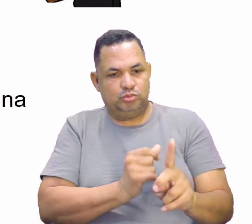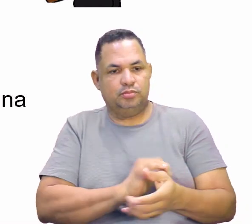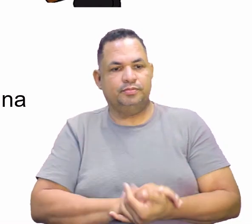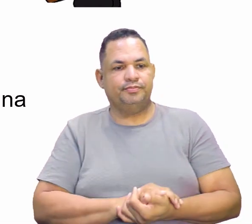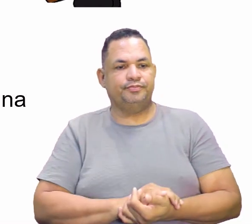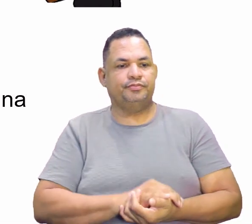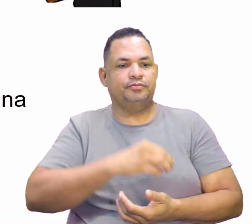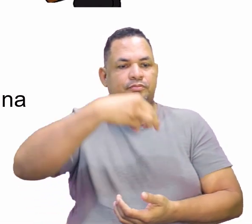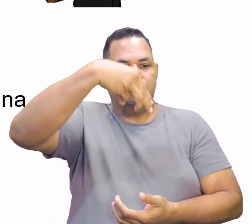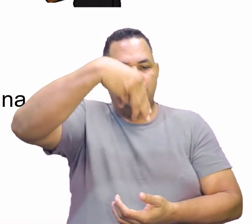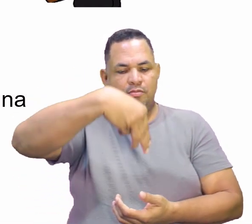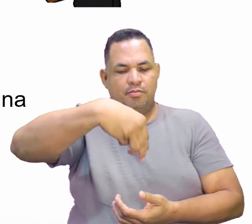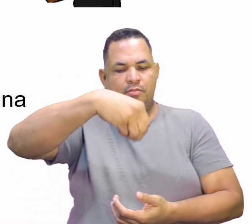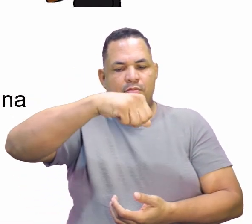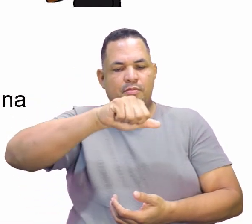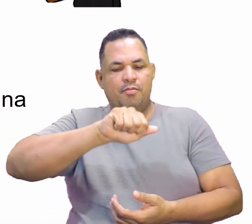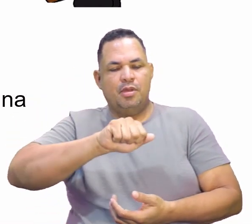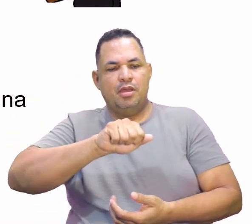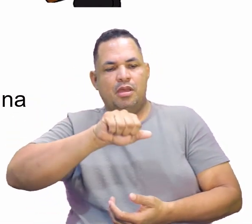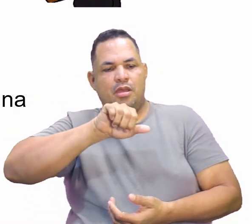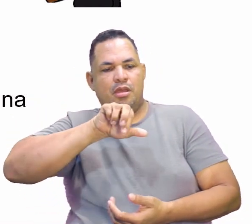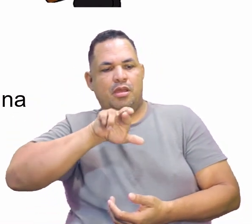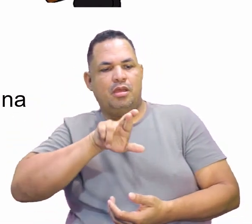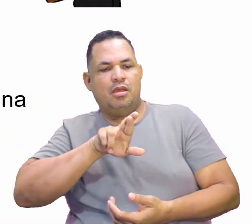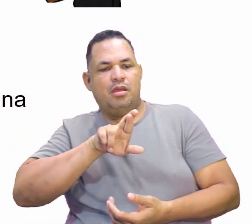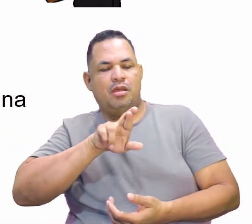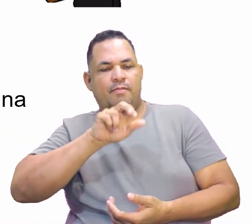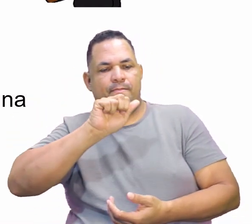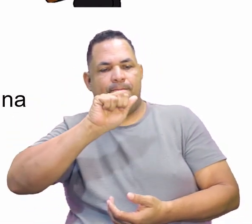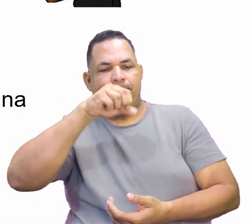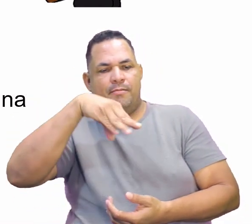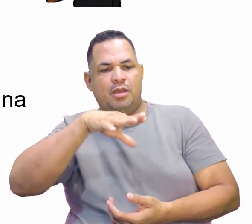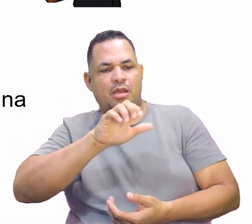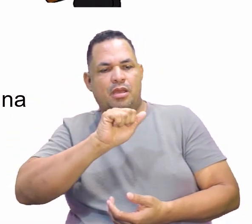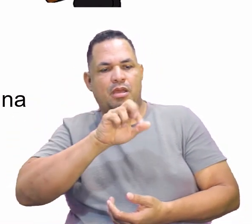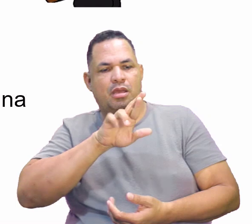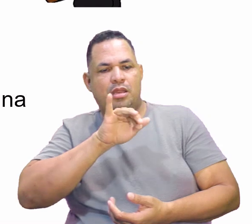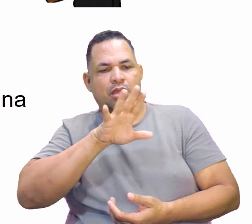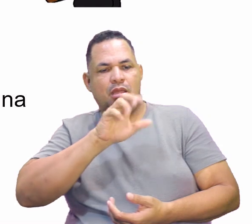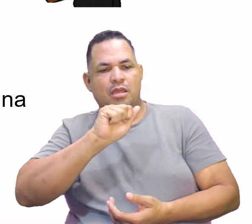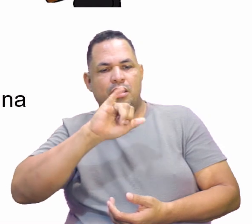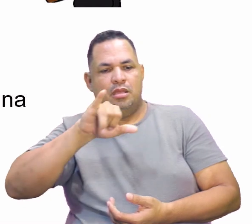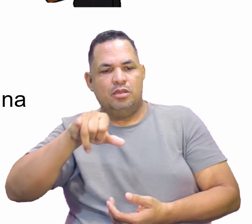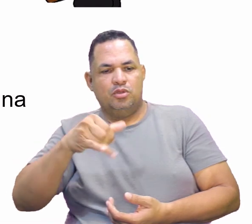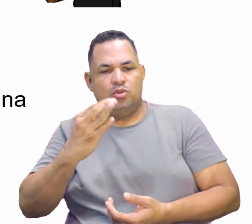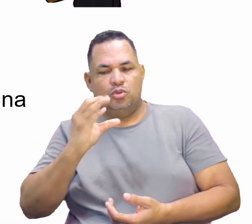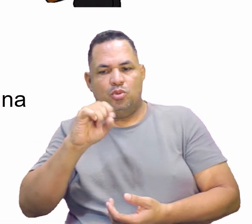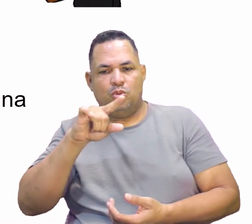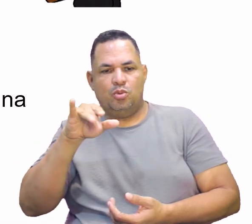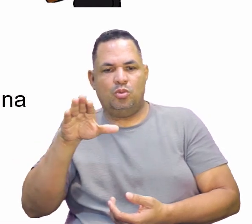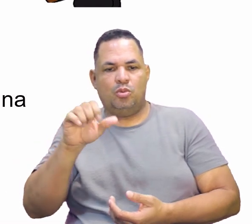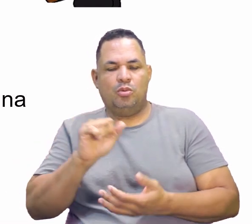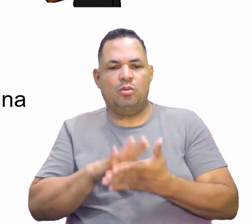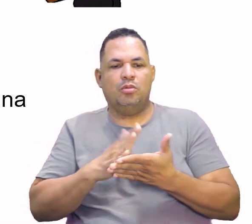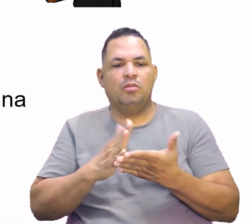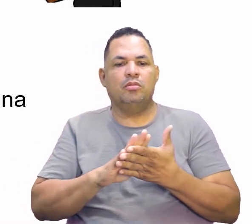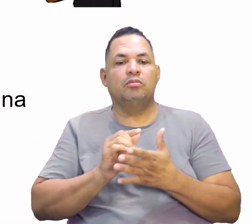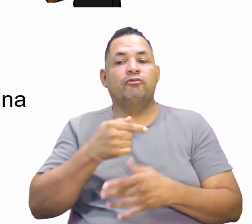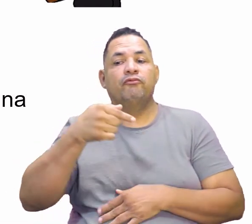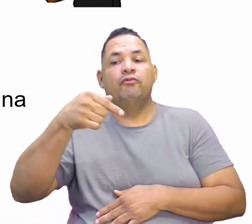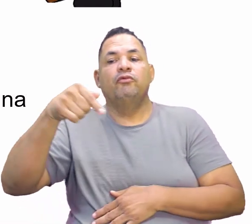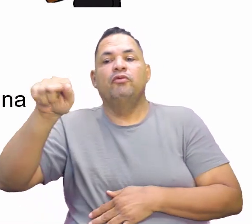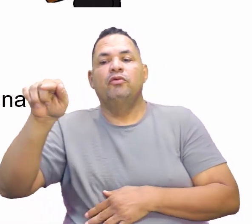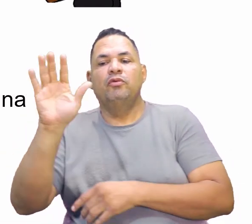né, foram ao cinema, né? Mais de um. Então, o núcleo tem o Maria e João. E se tivesse